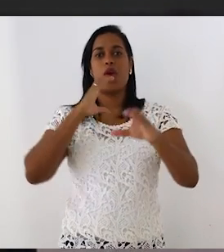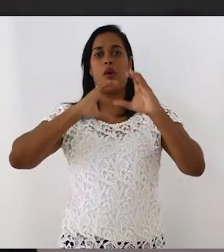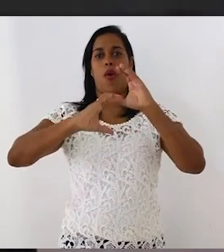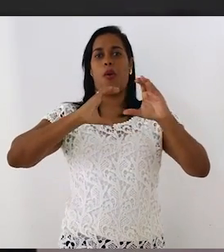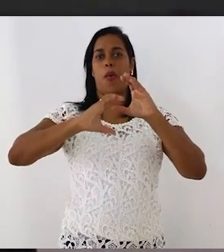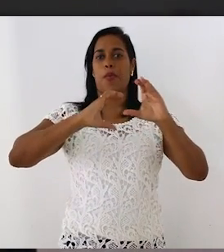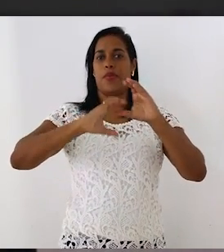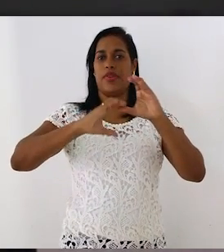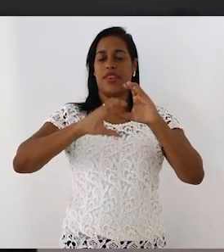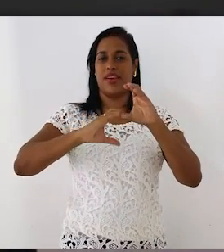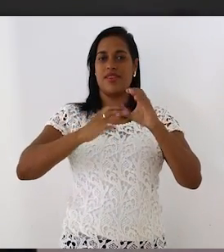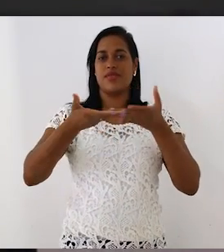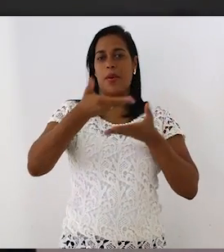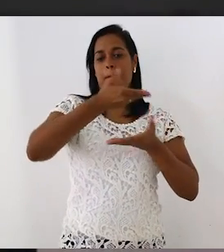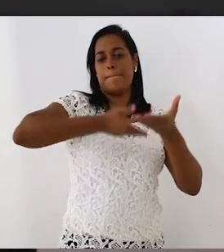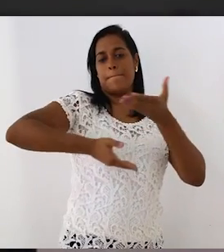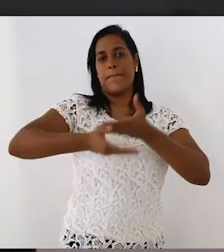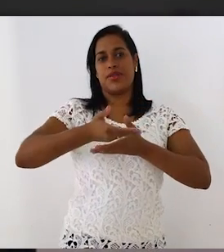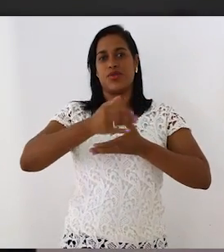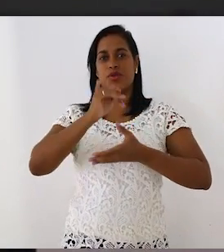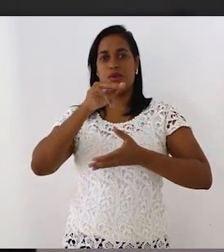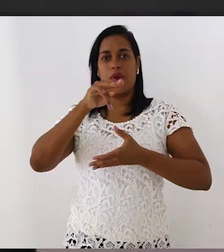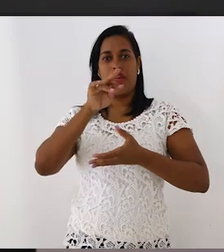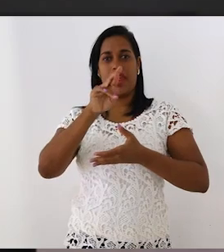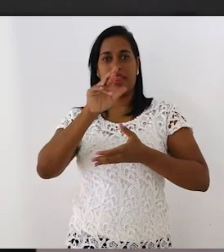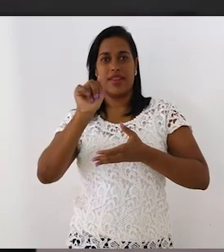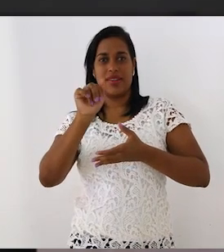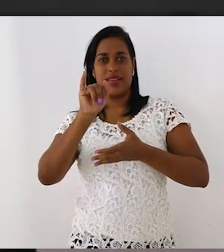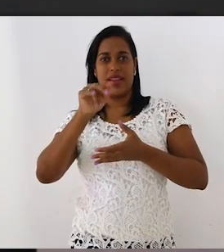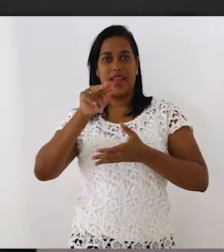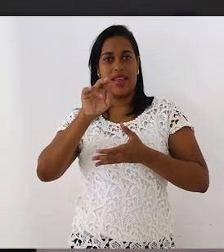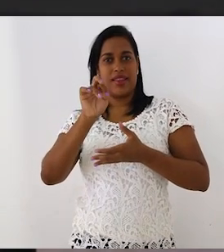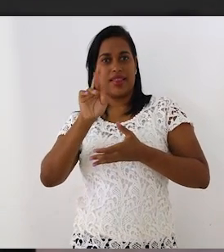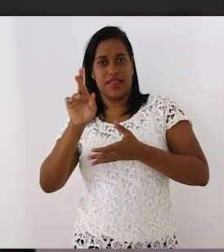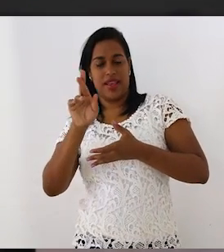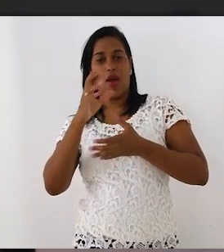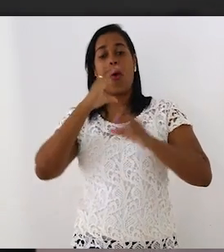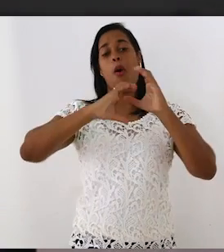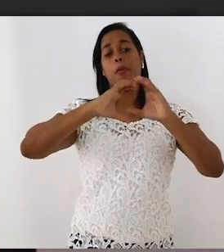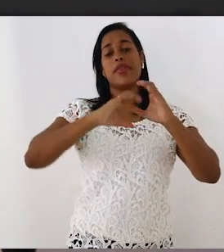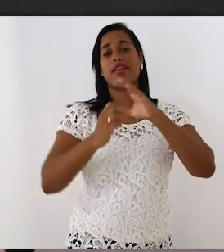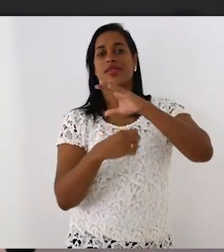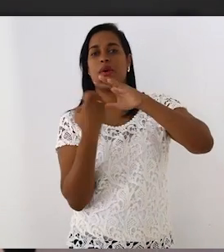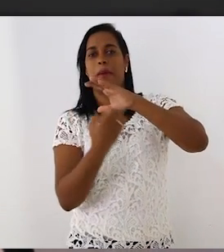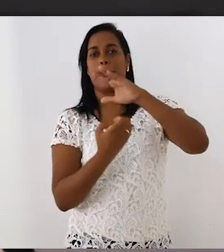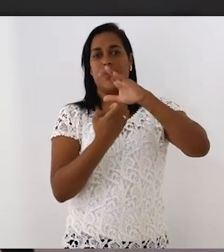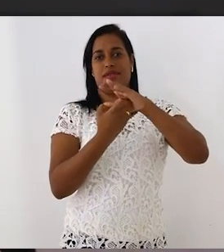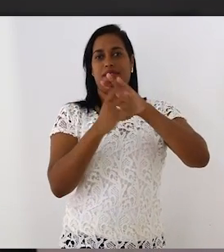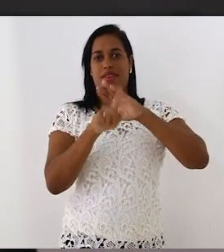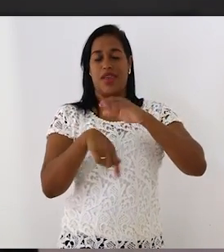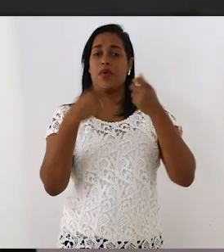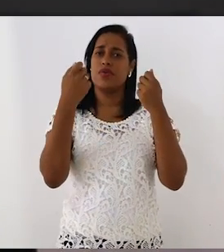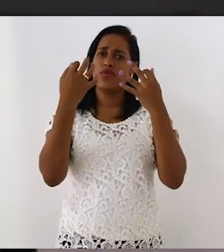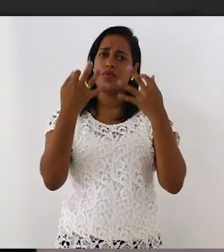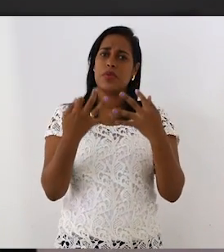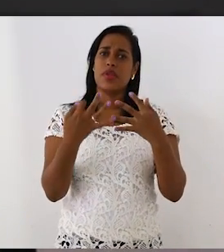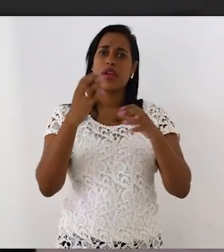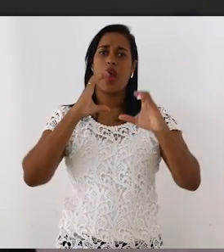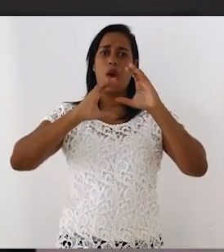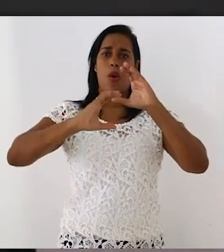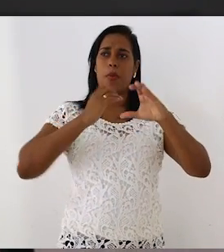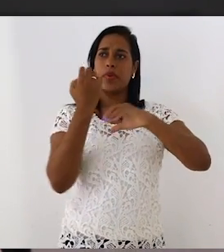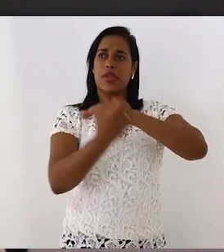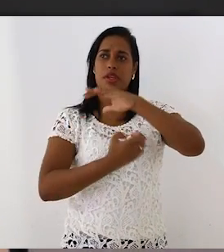Intra e Interpessoal, também conhecida como Comunicação Empresarial. Falar da comunicação